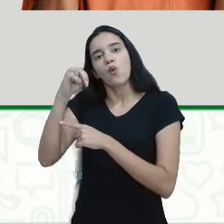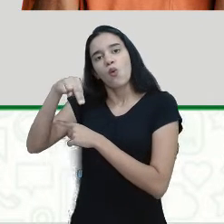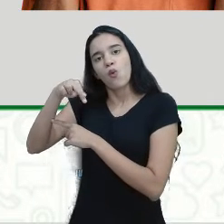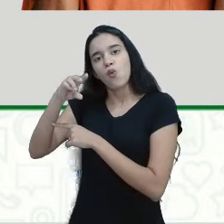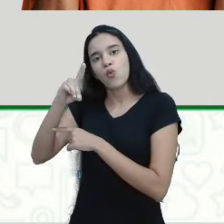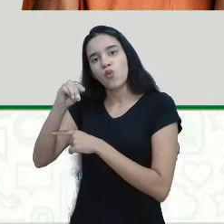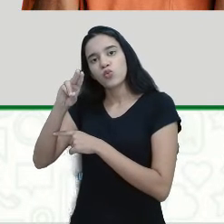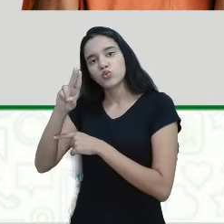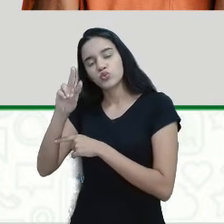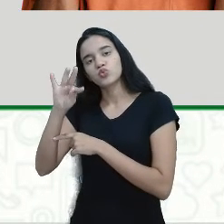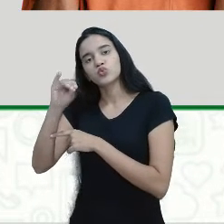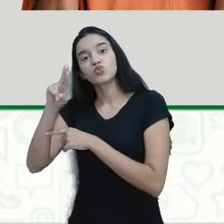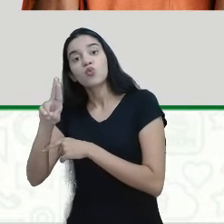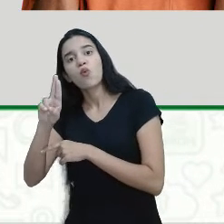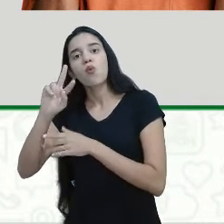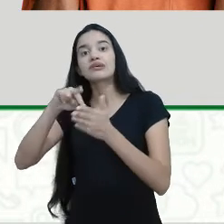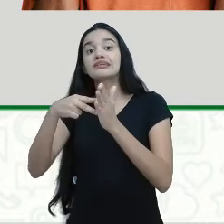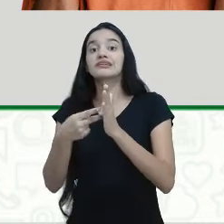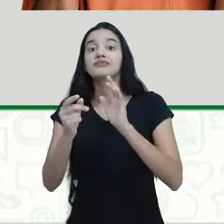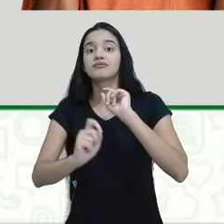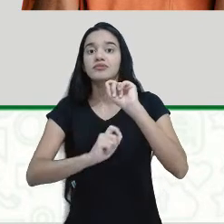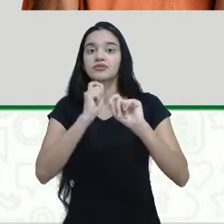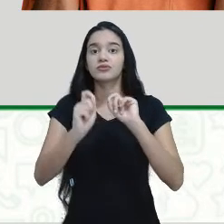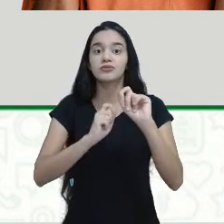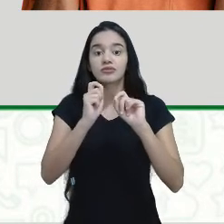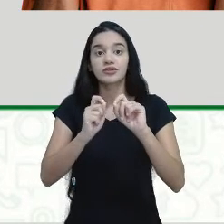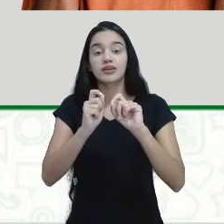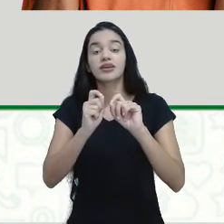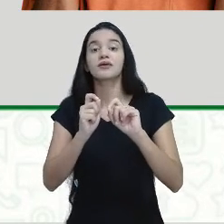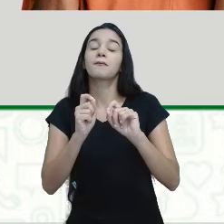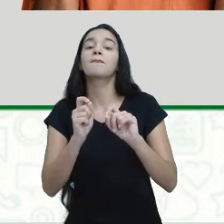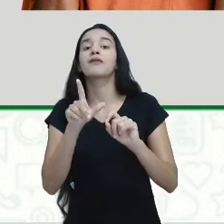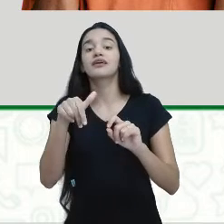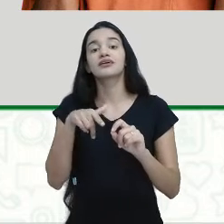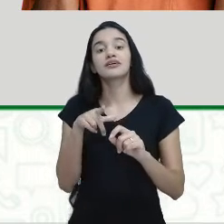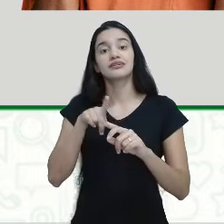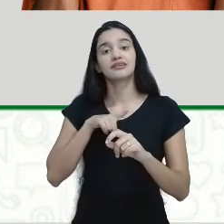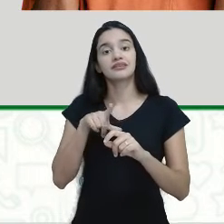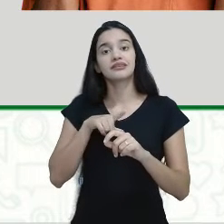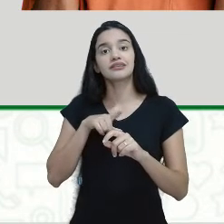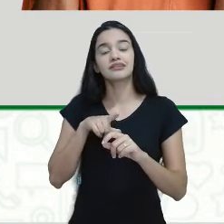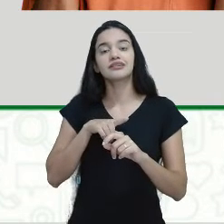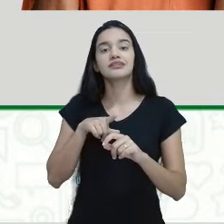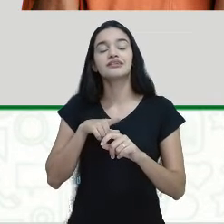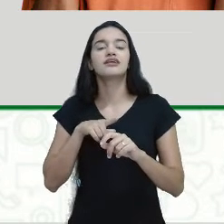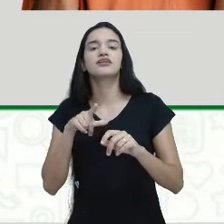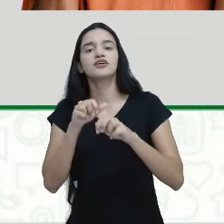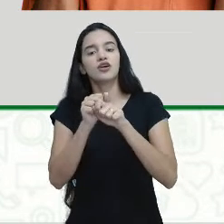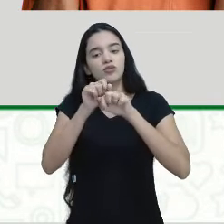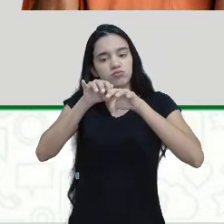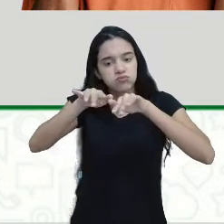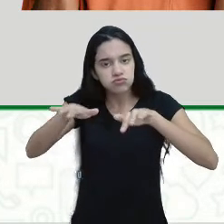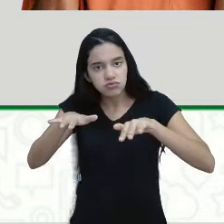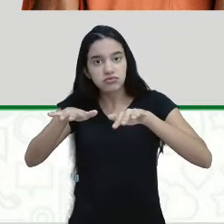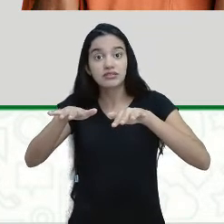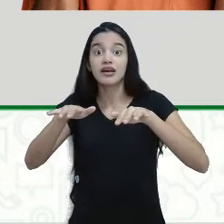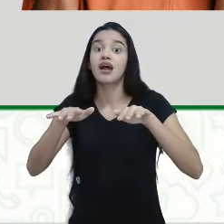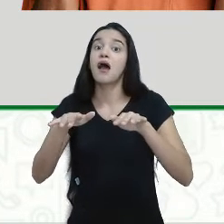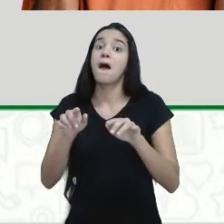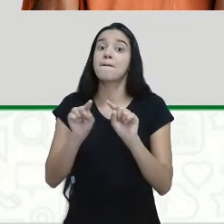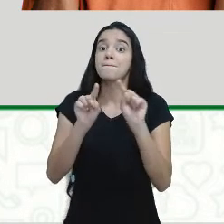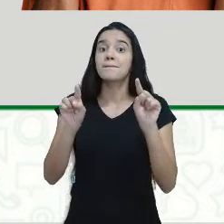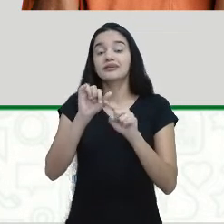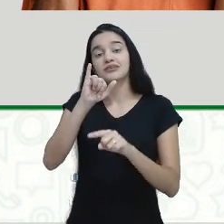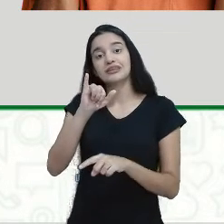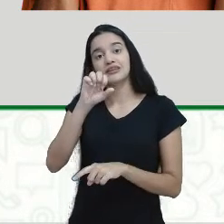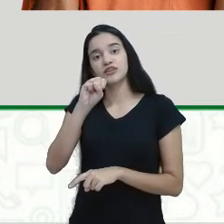gente? Condutor é aquele que conduz, transporta, carrega. E o isolante? Aquele que isola, que